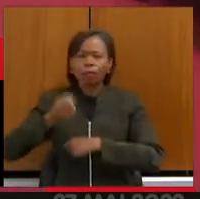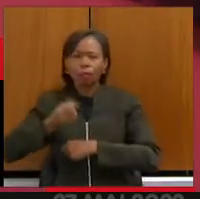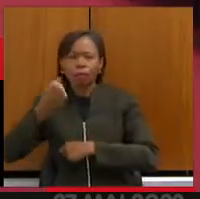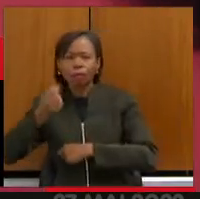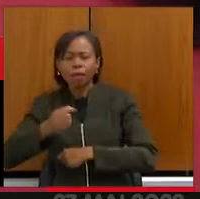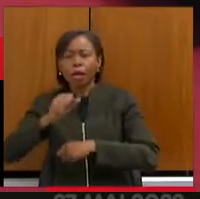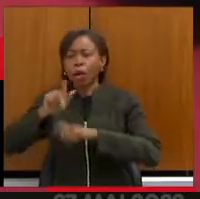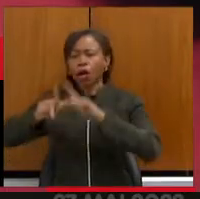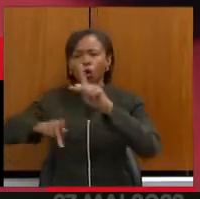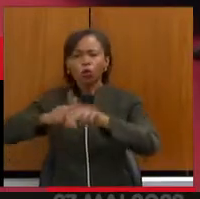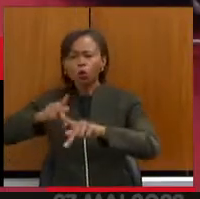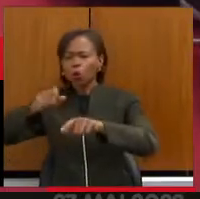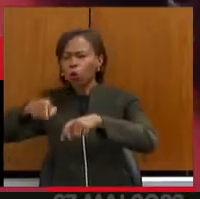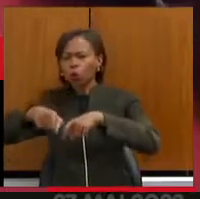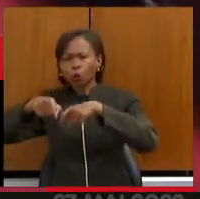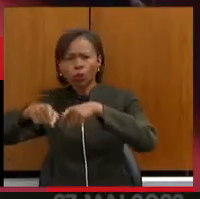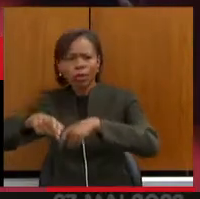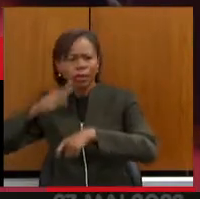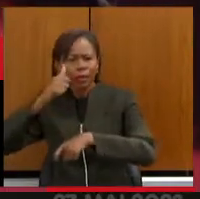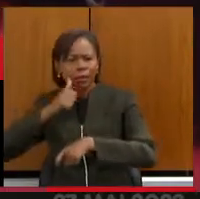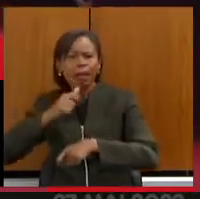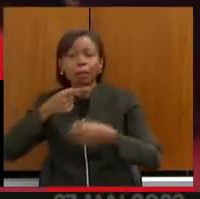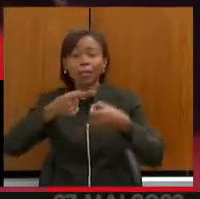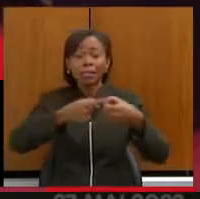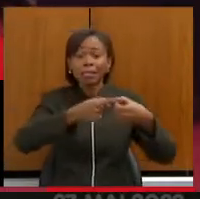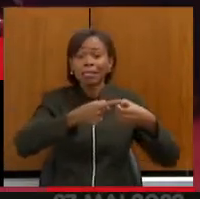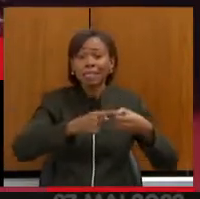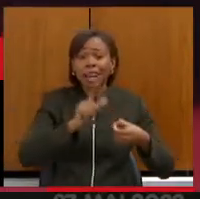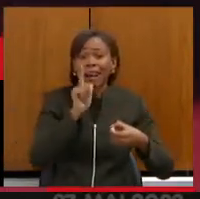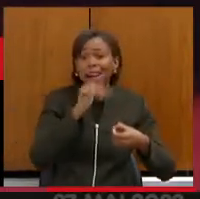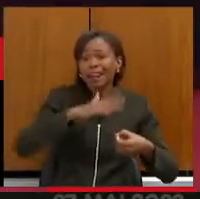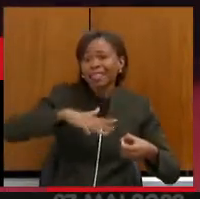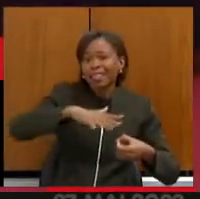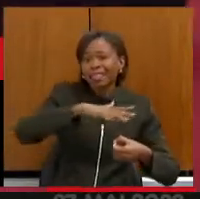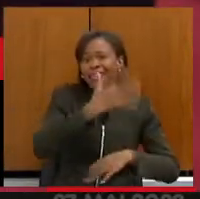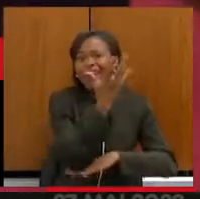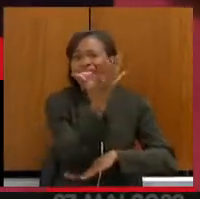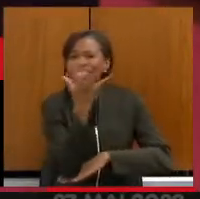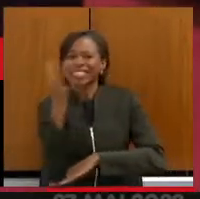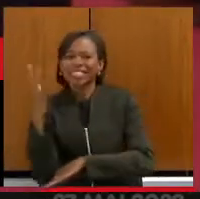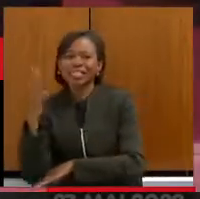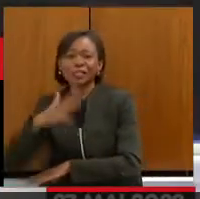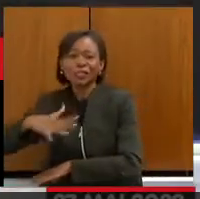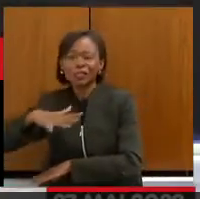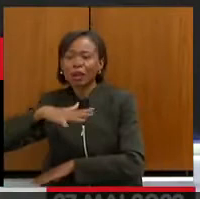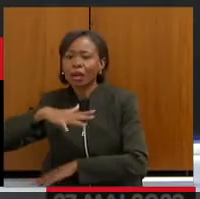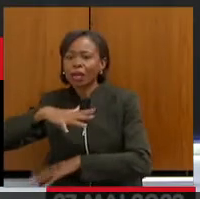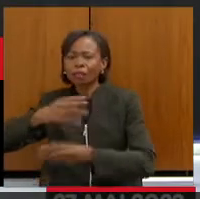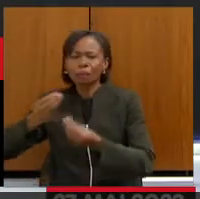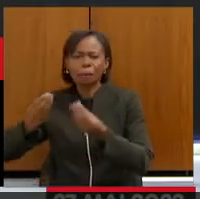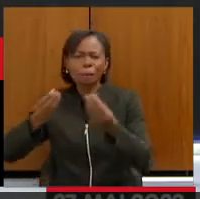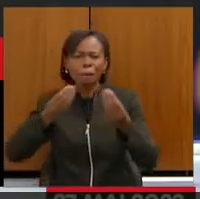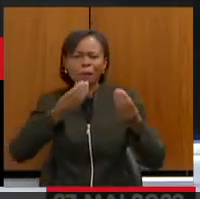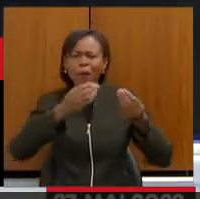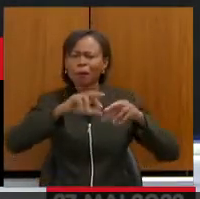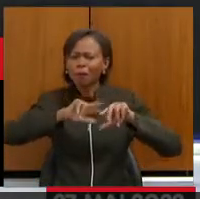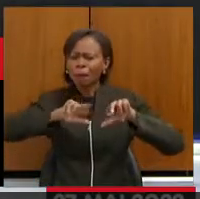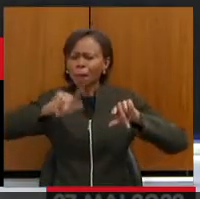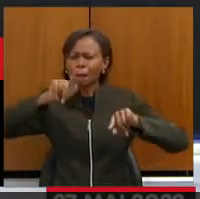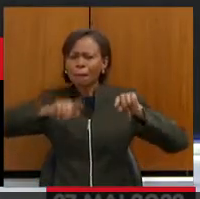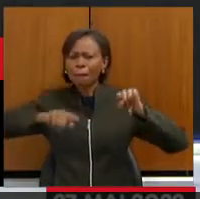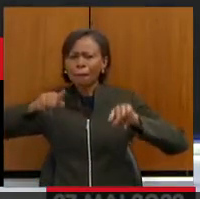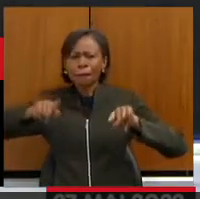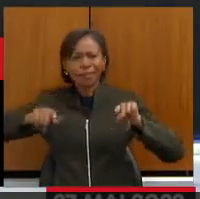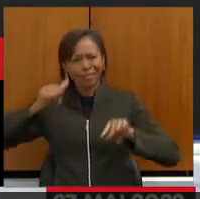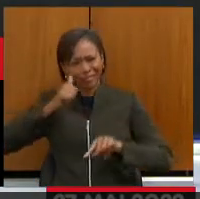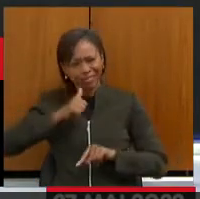mulheres do campo mulheres da cidade mulheres das águas mulheres das florestas Somos muitas somos diversas